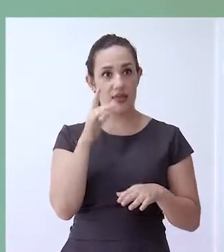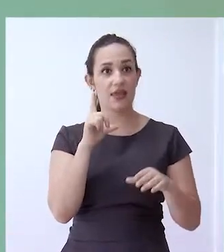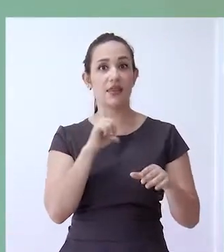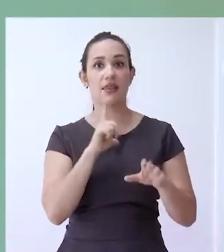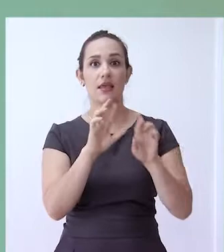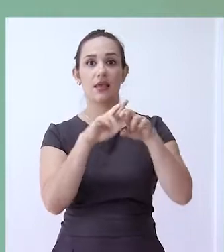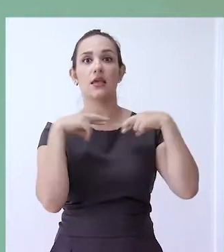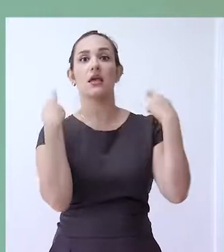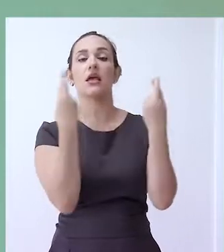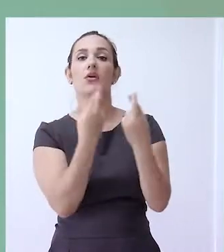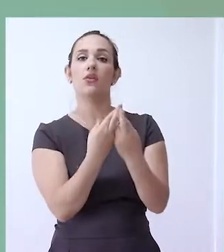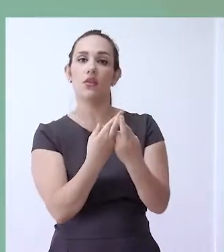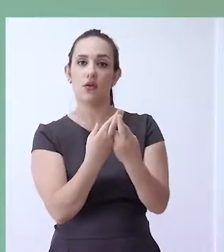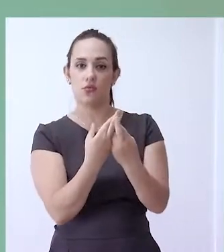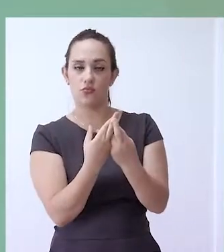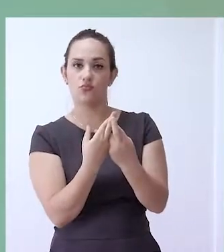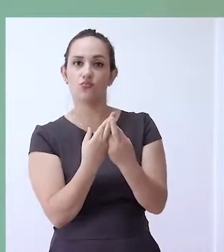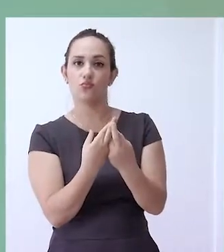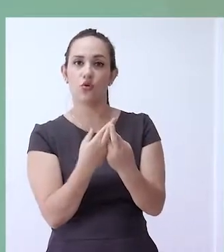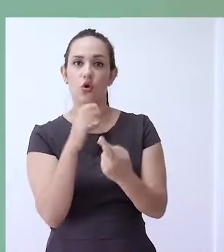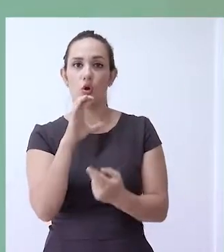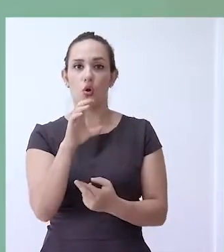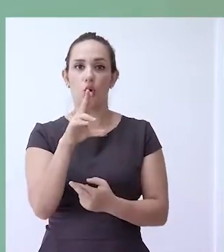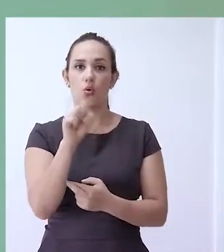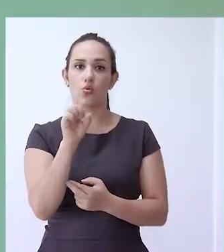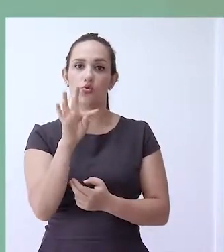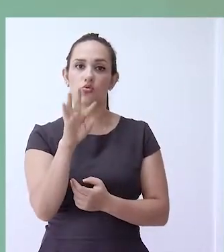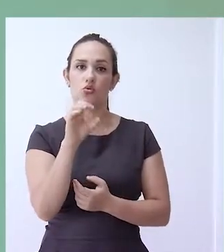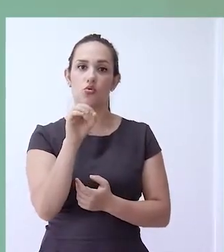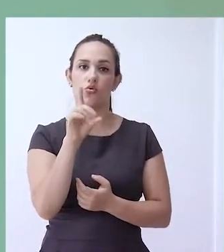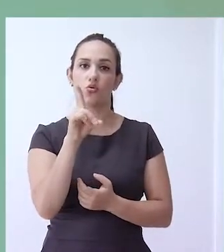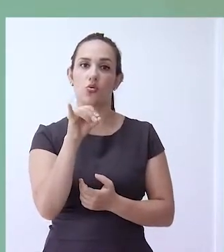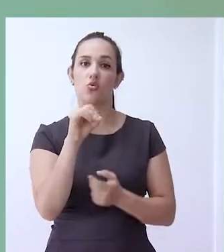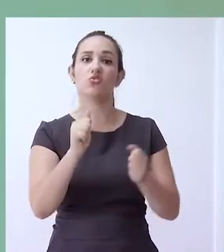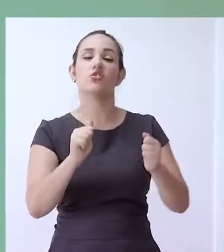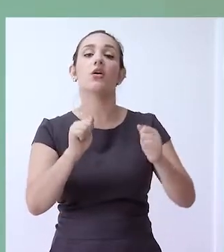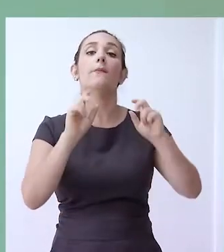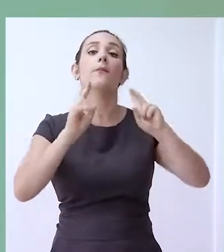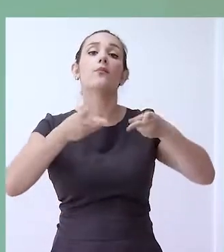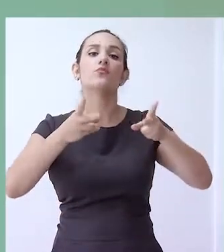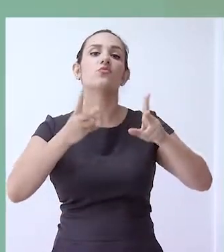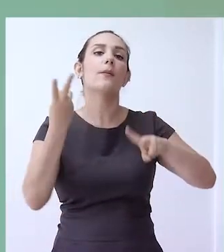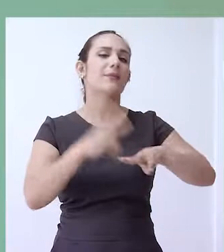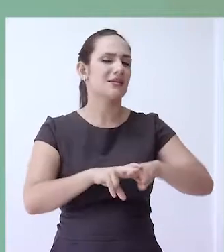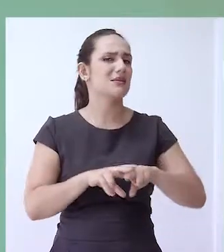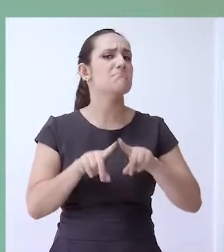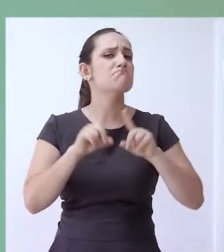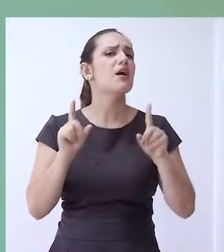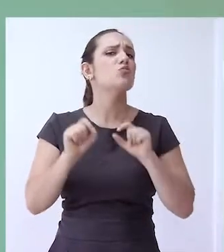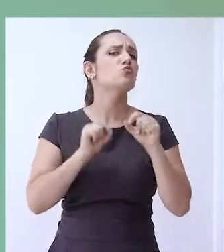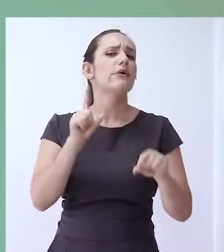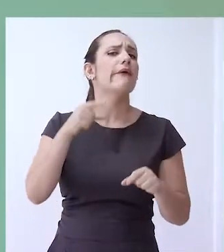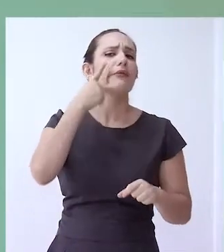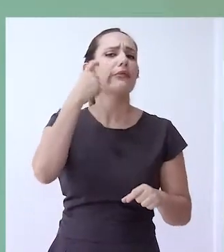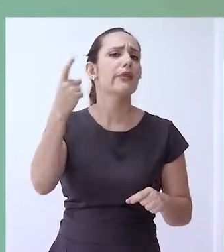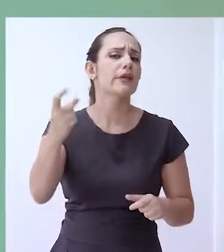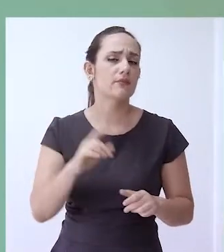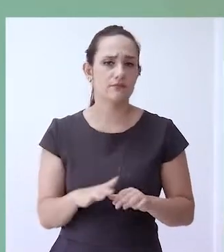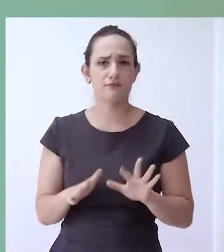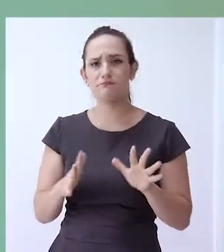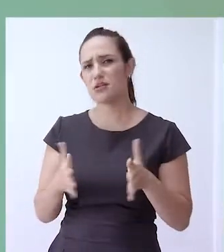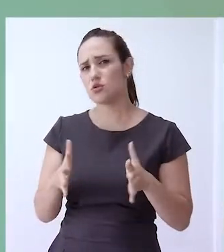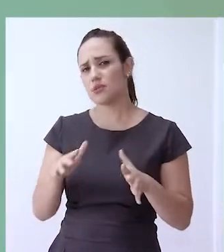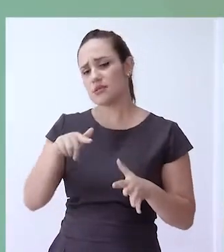audiência de custódia, elas continuam presas. Mas, de outro lado, ela também traz um dado muito